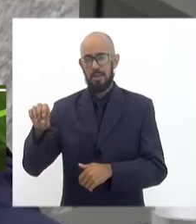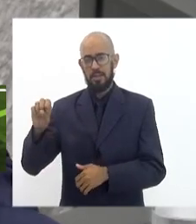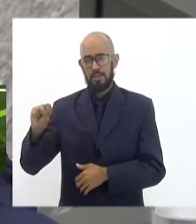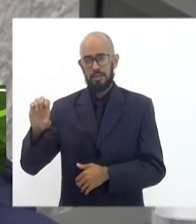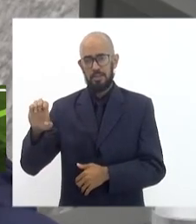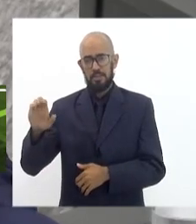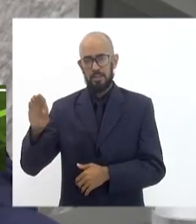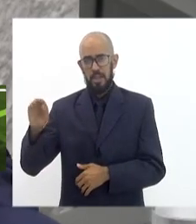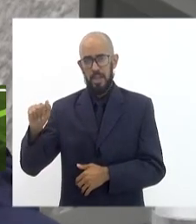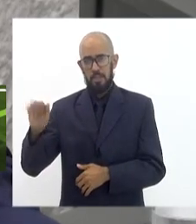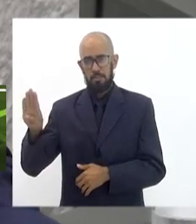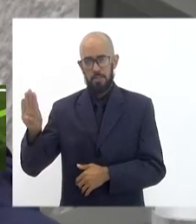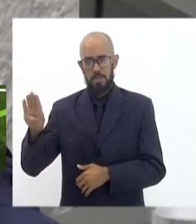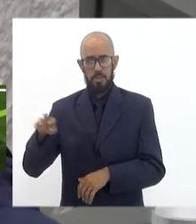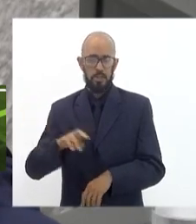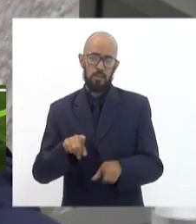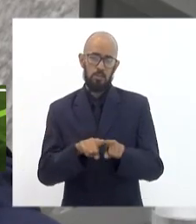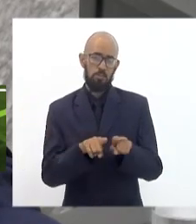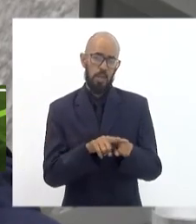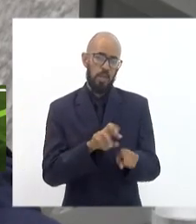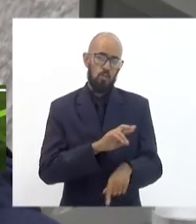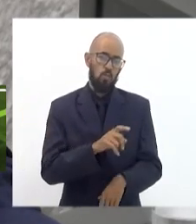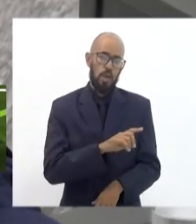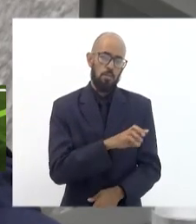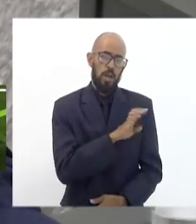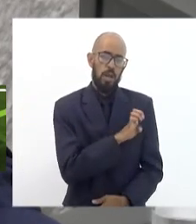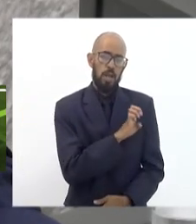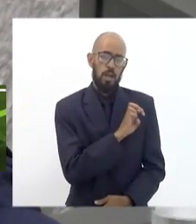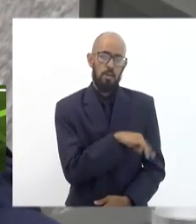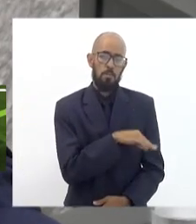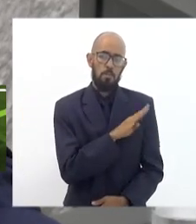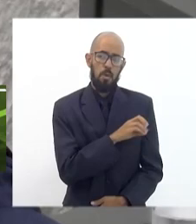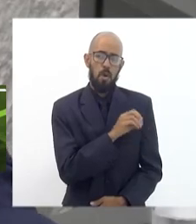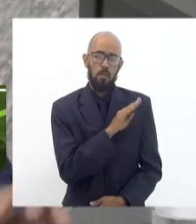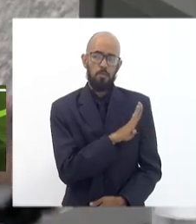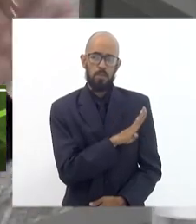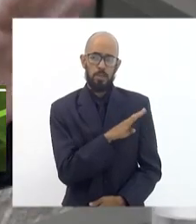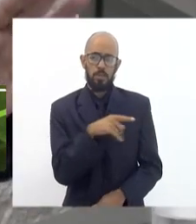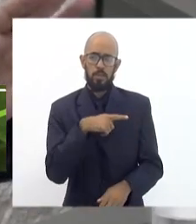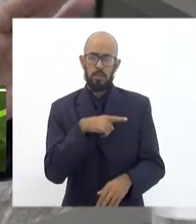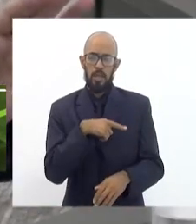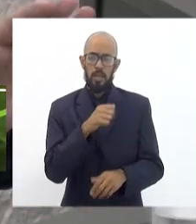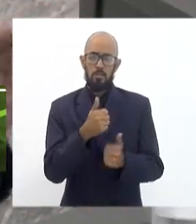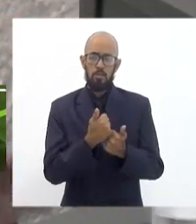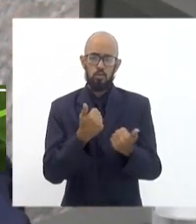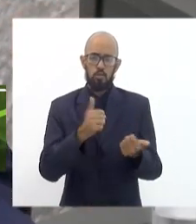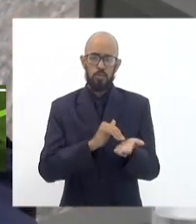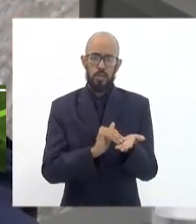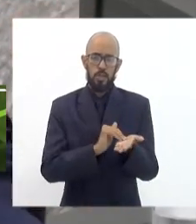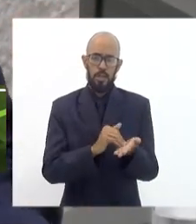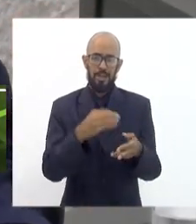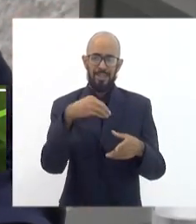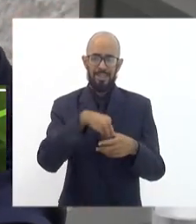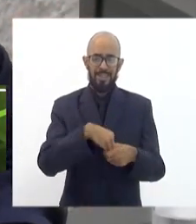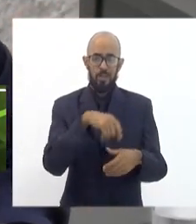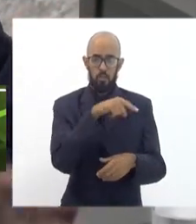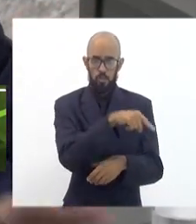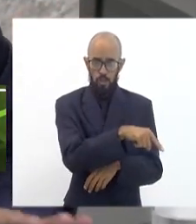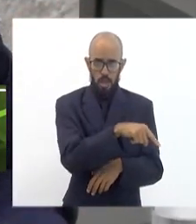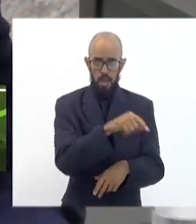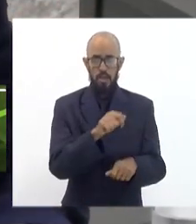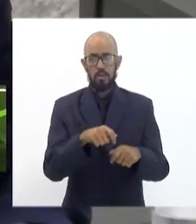à demanda vai para subsecretaria de habitação que existe na estrutura lá você tem o controle